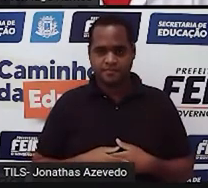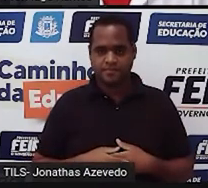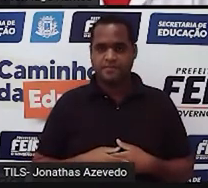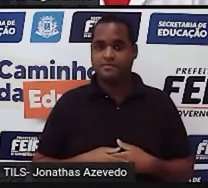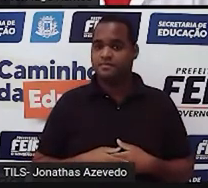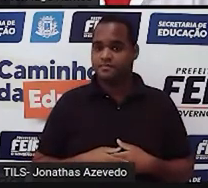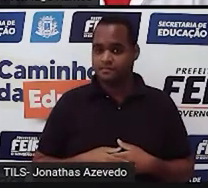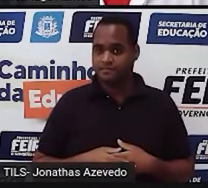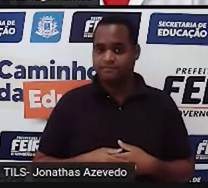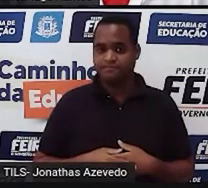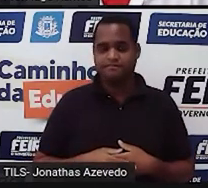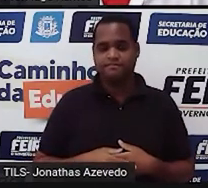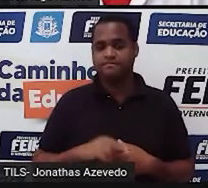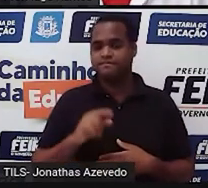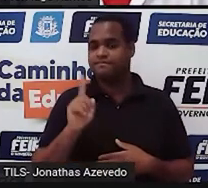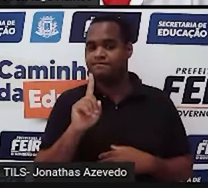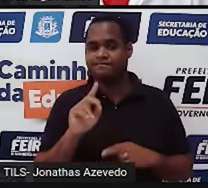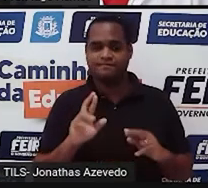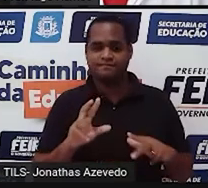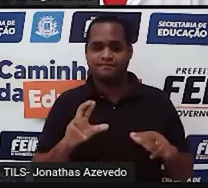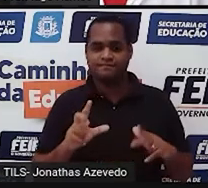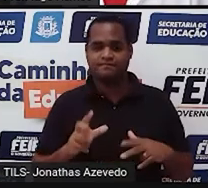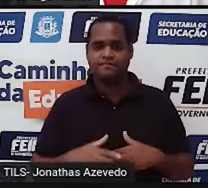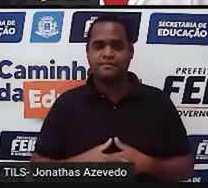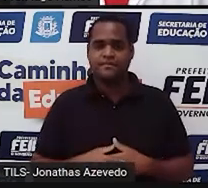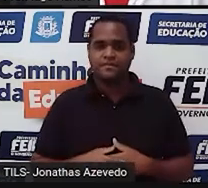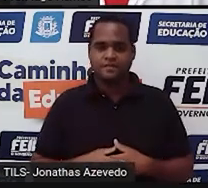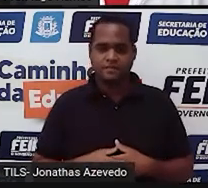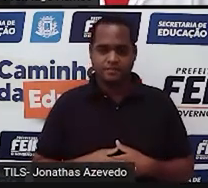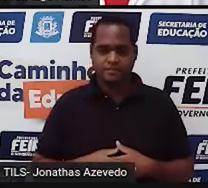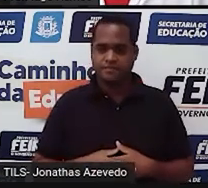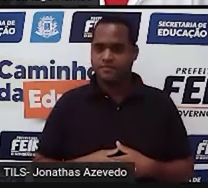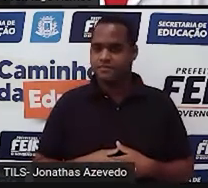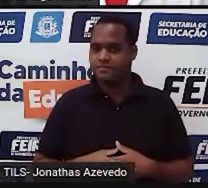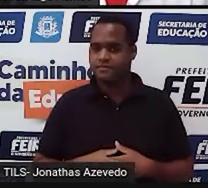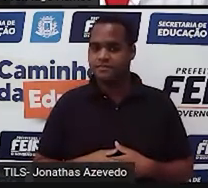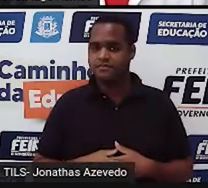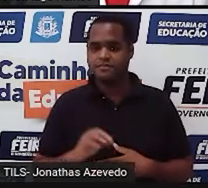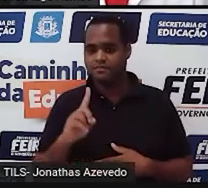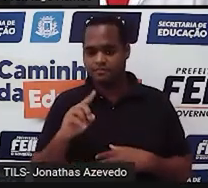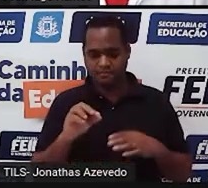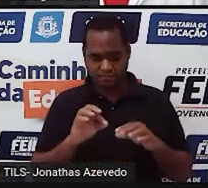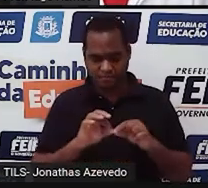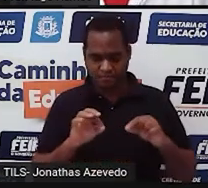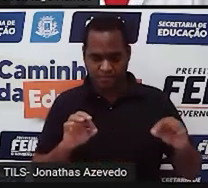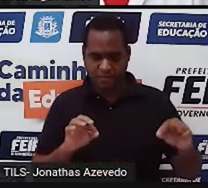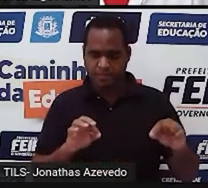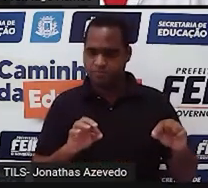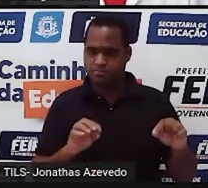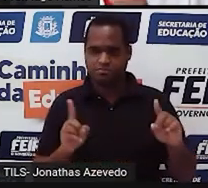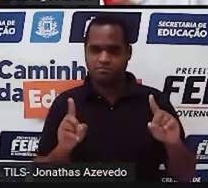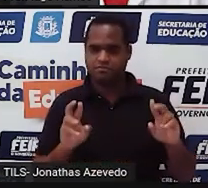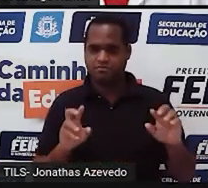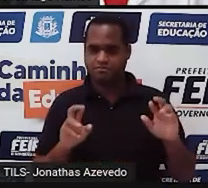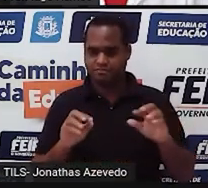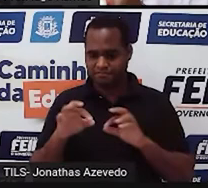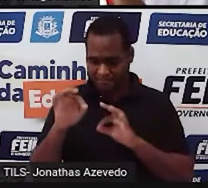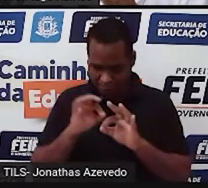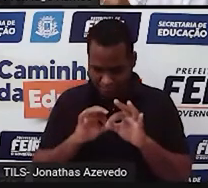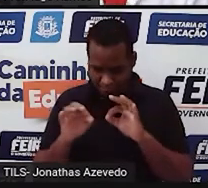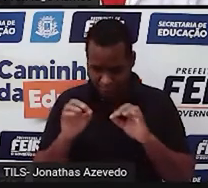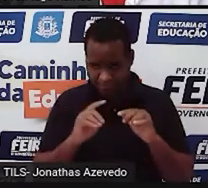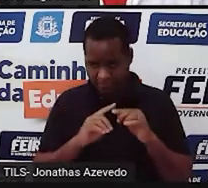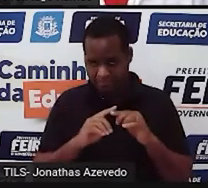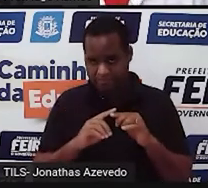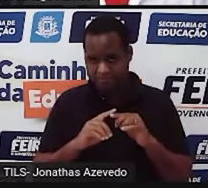tem essa notícia para te dar isso que você fez aí não é uma reta isso que você